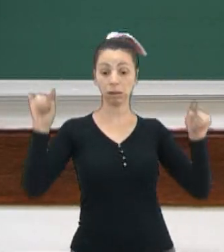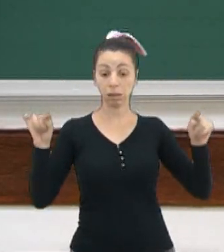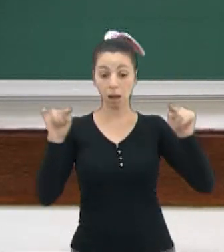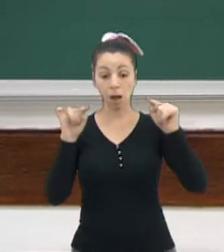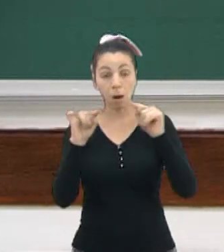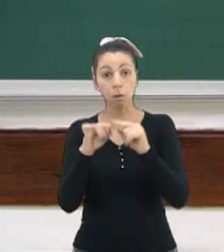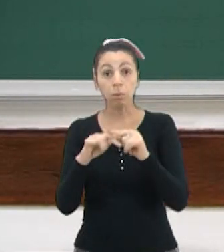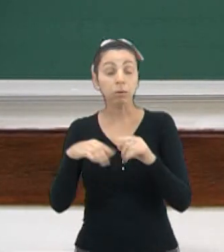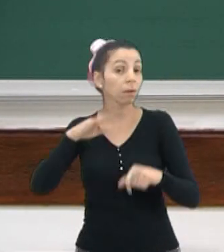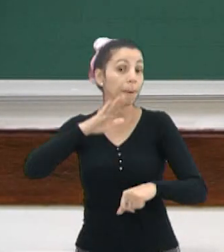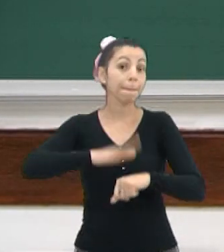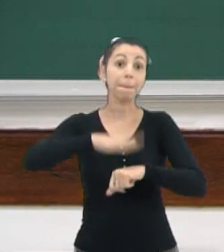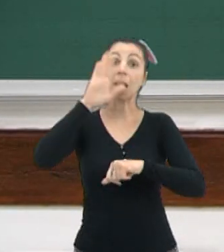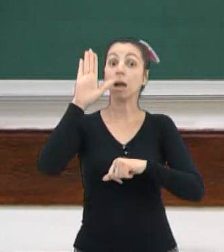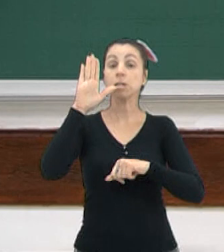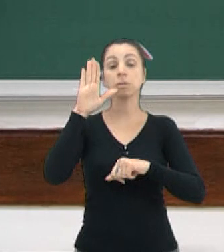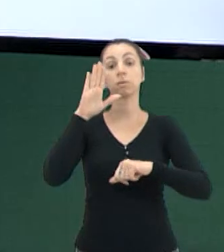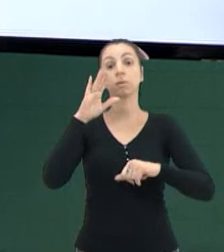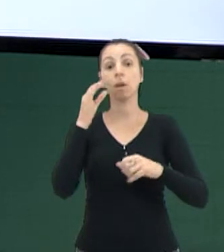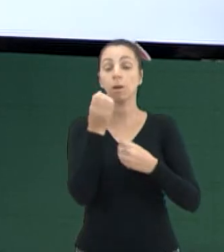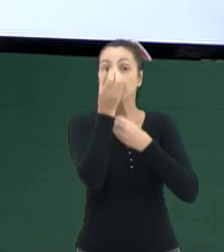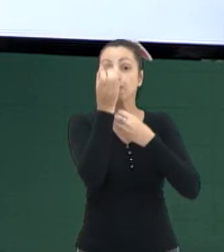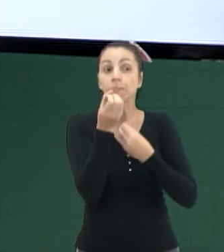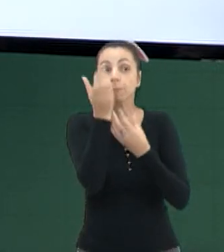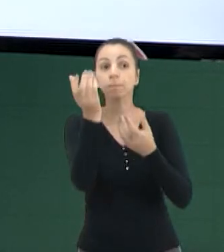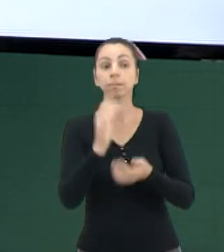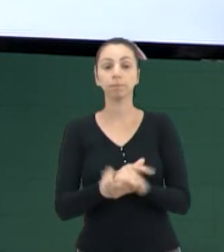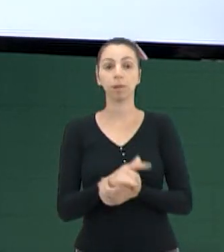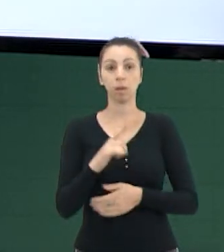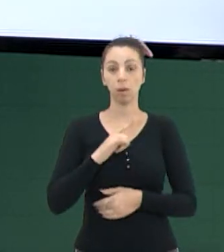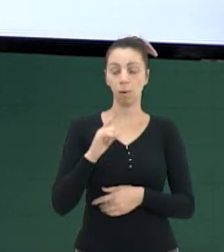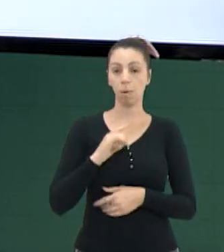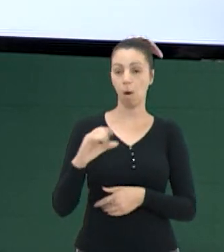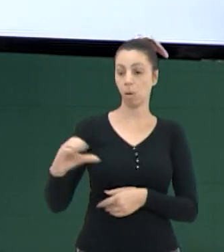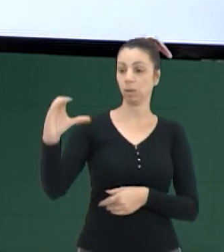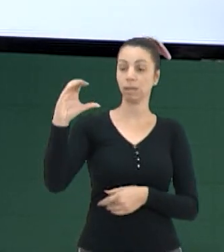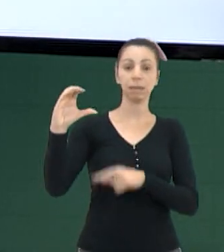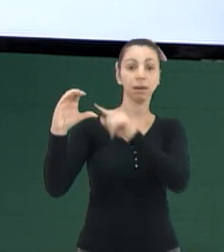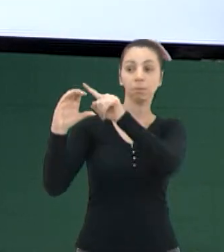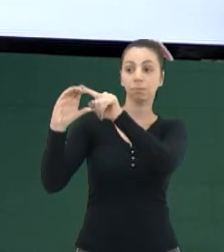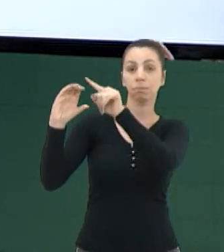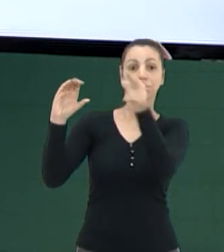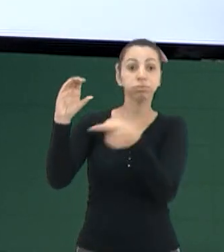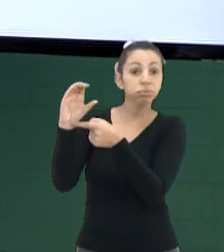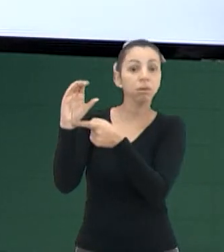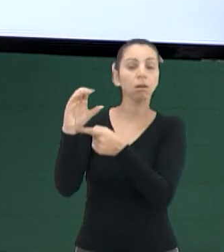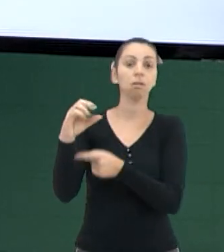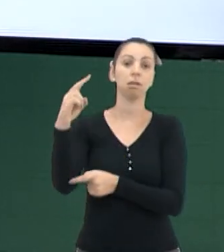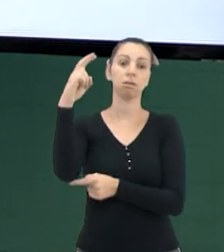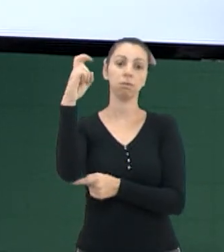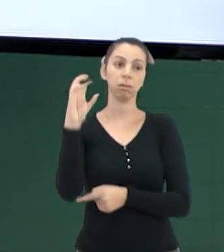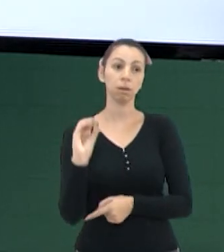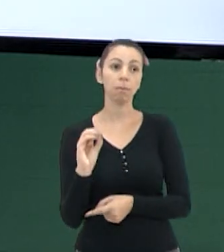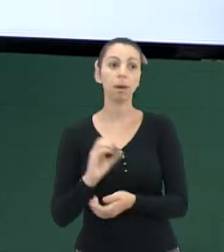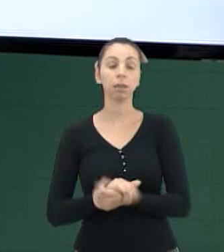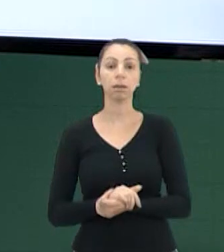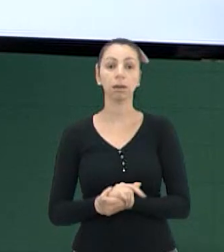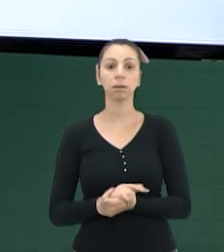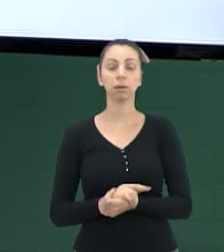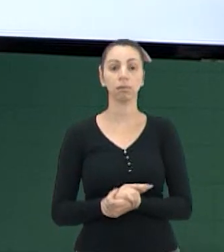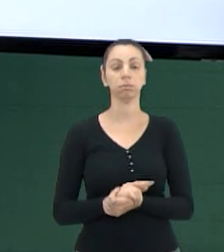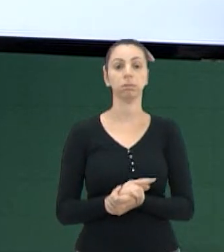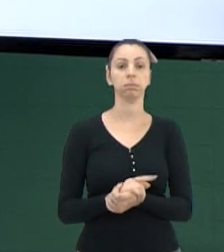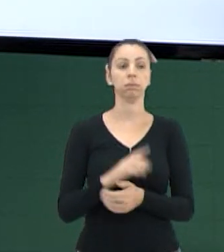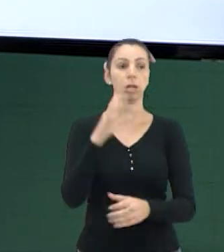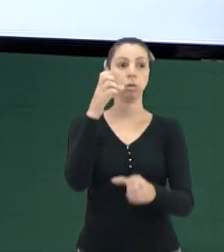já sei que o ângulo C vai valer quanto? 50, porque 110 mais 20 dá 130. Para